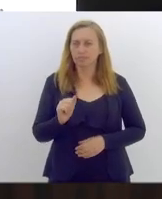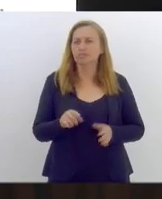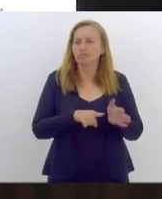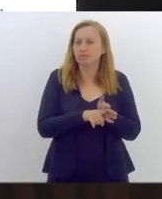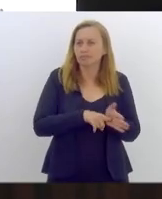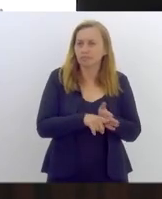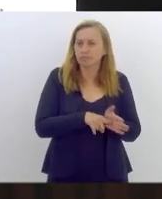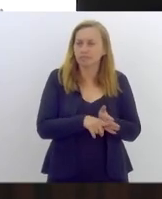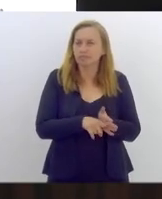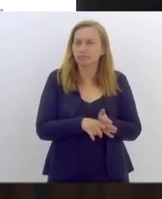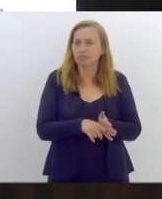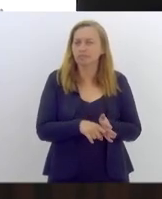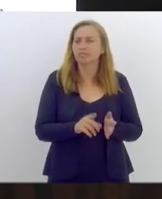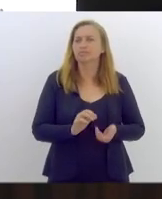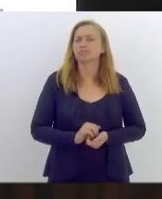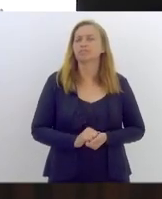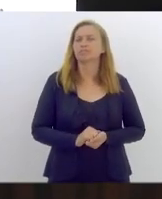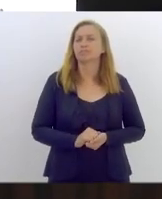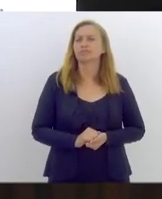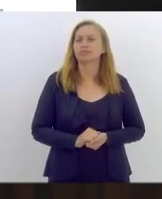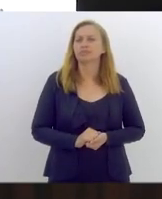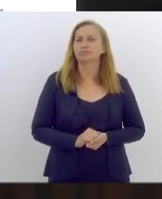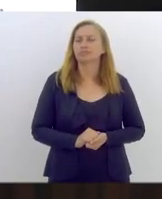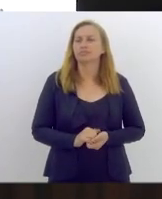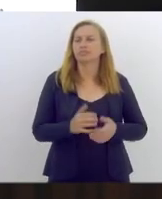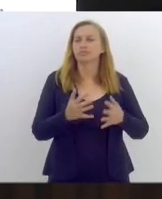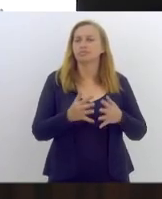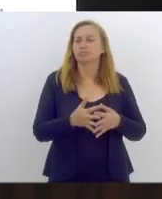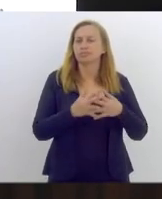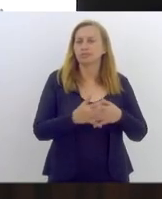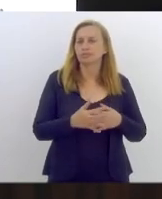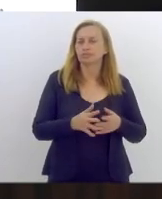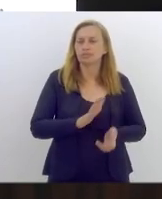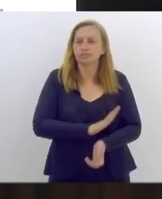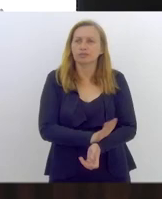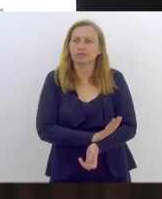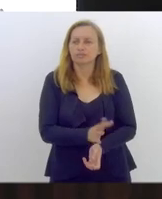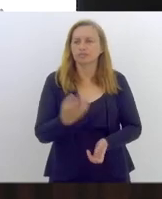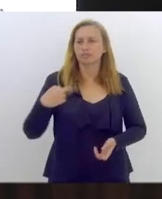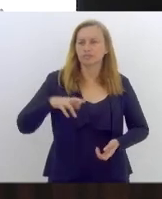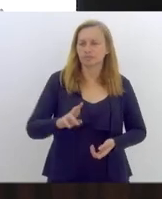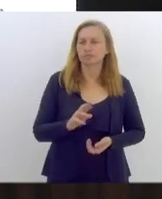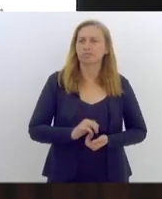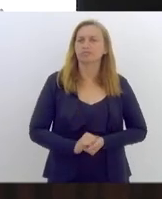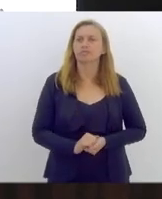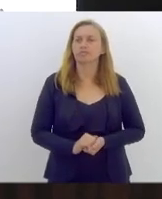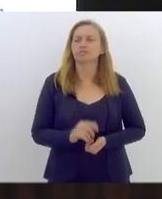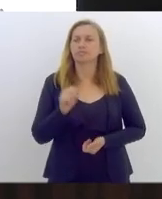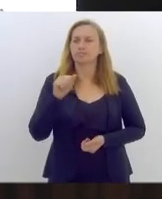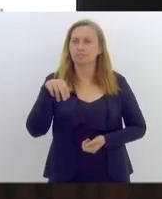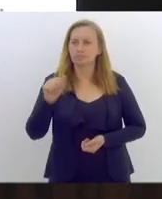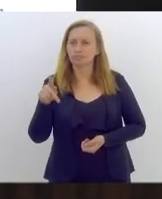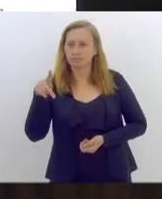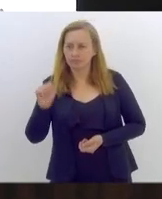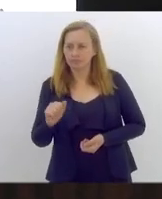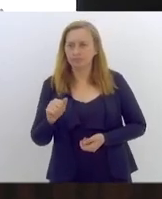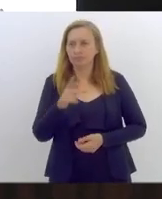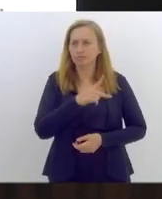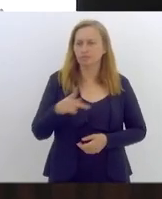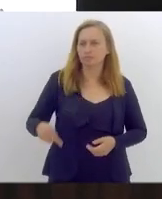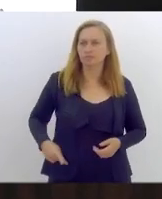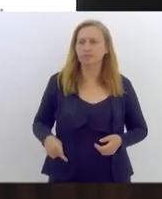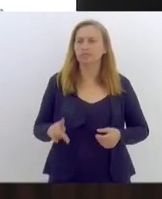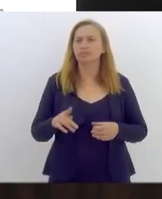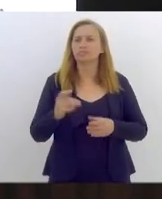pesquisas sobre os conflitos de natureza étnico-racial e religiosa. Ana Paula Miranda foi também presidenta do Instituto de